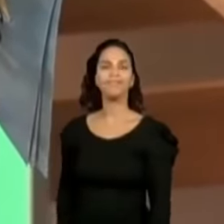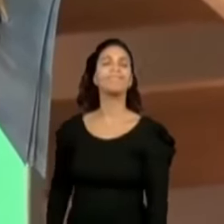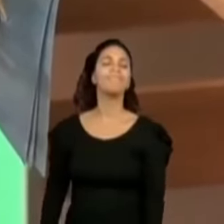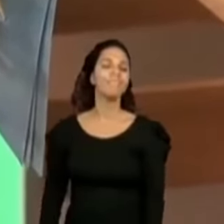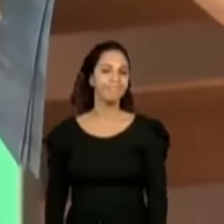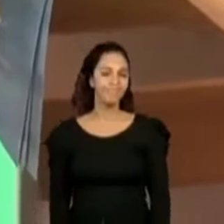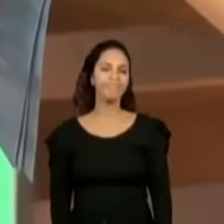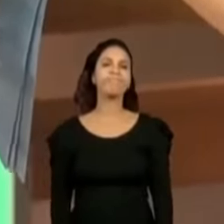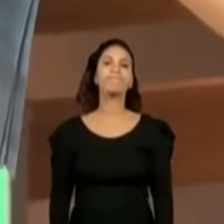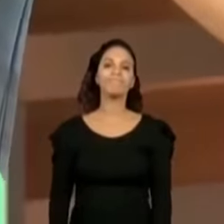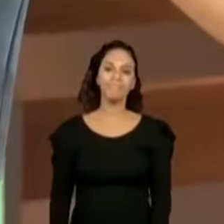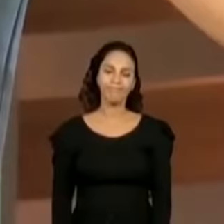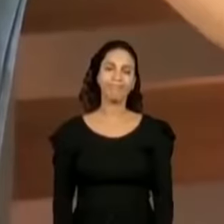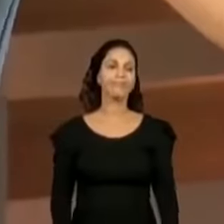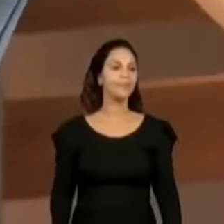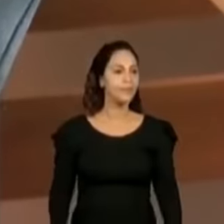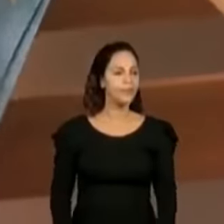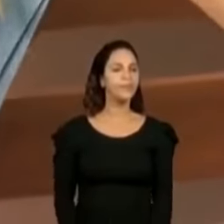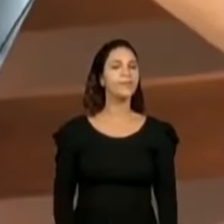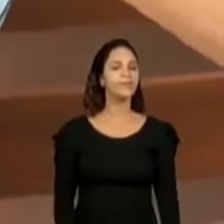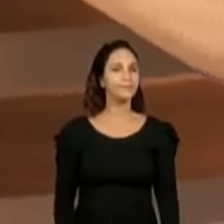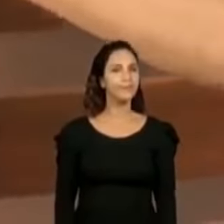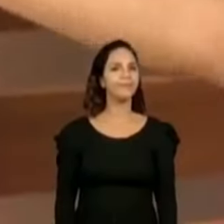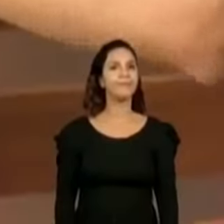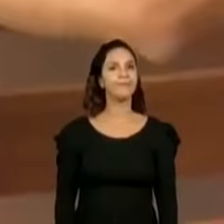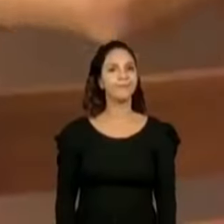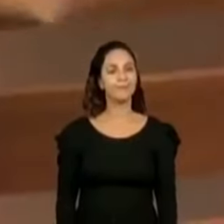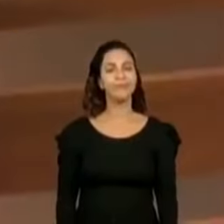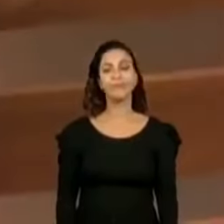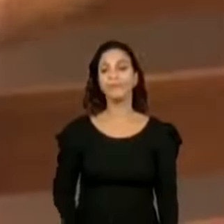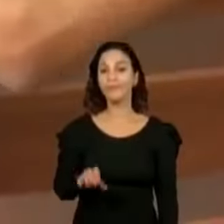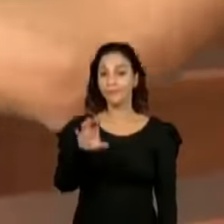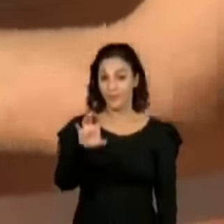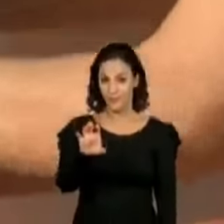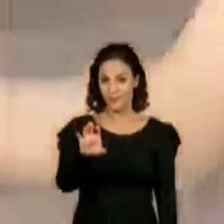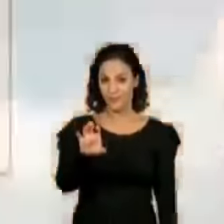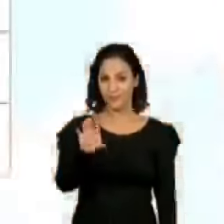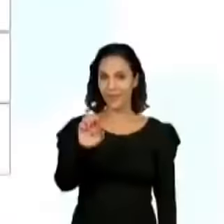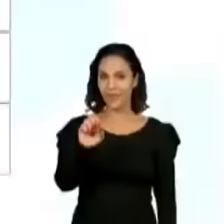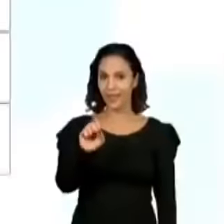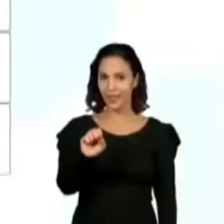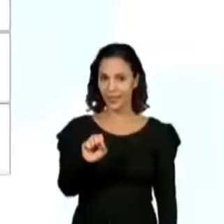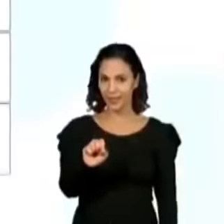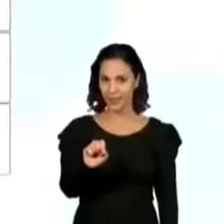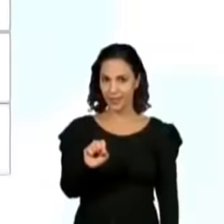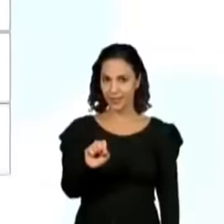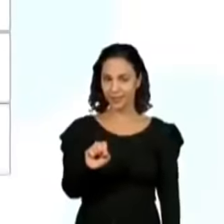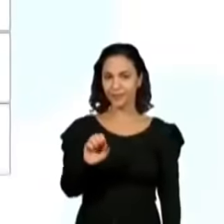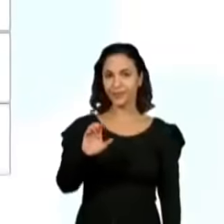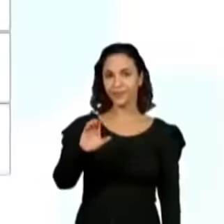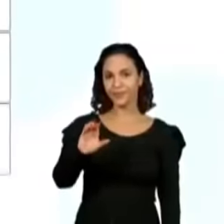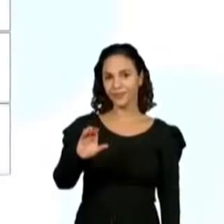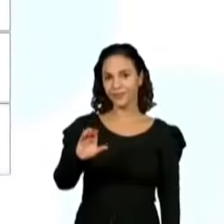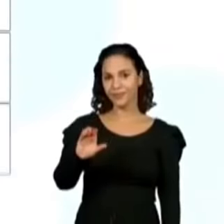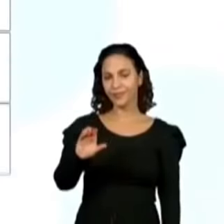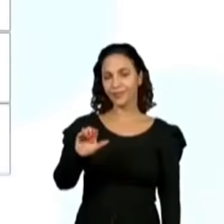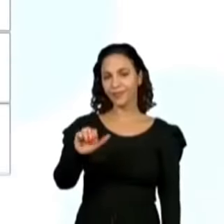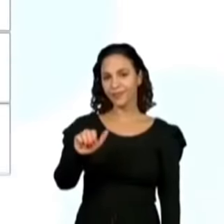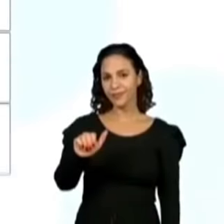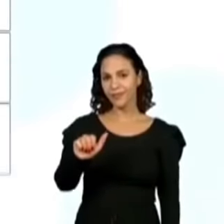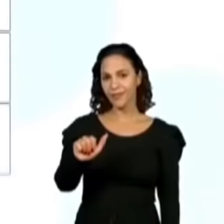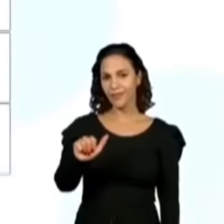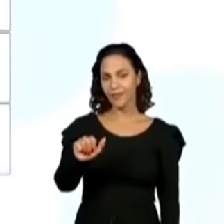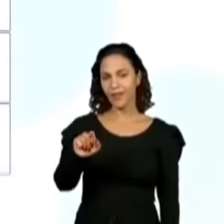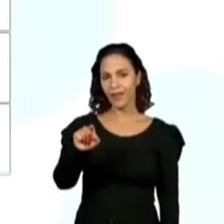temos esta. Vamos escrever escápula? Sim, escápula. Deixa Já estão eu... colocando ali para nós no chat, pro...